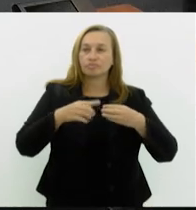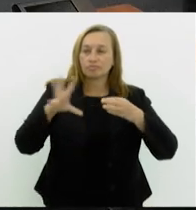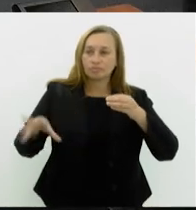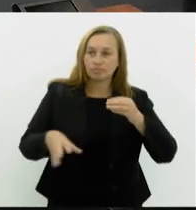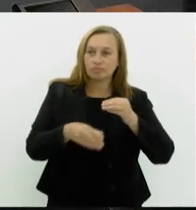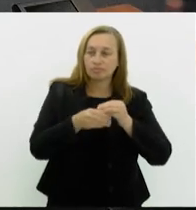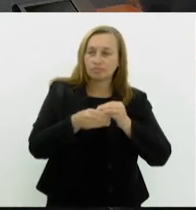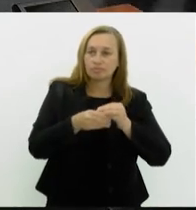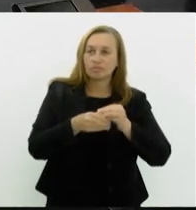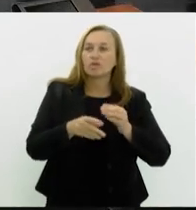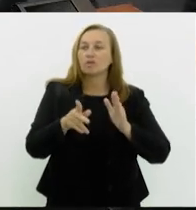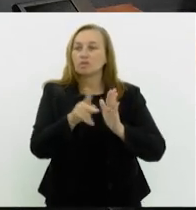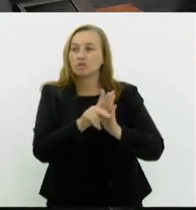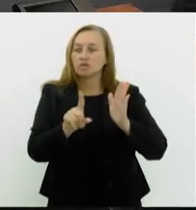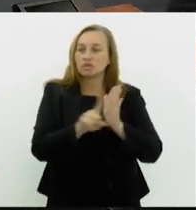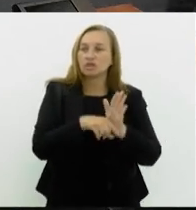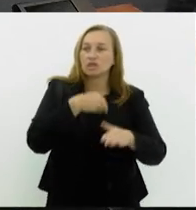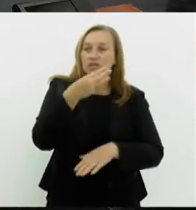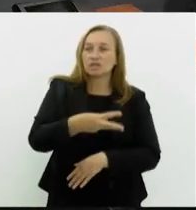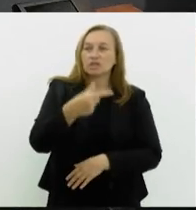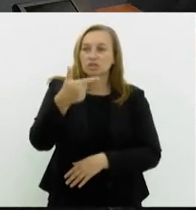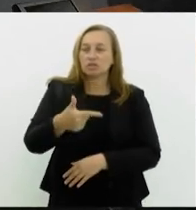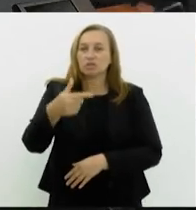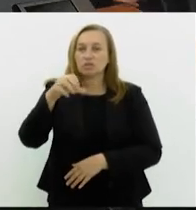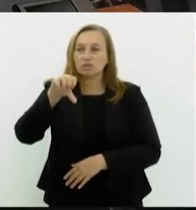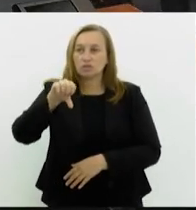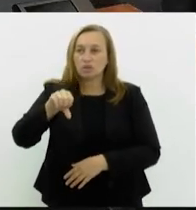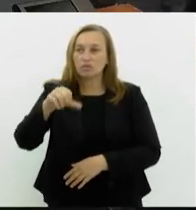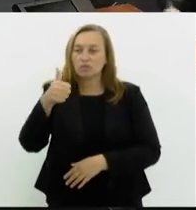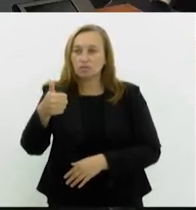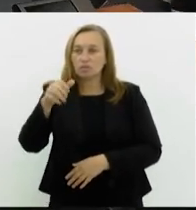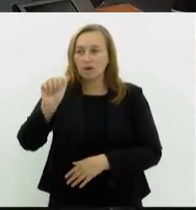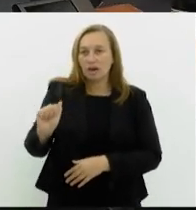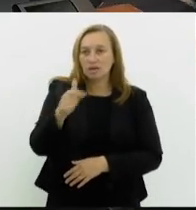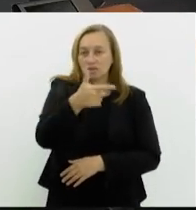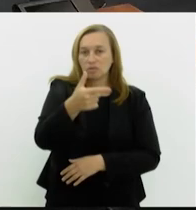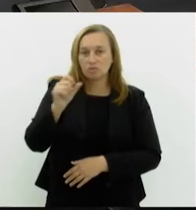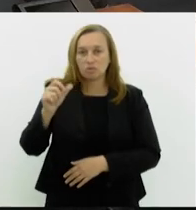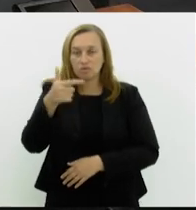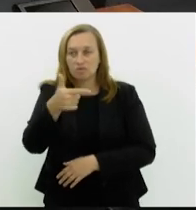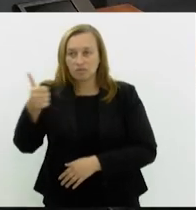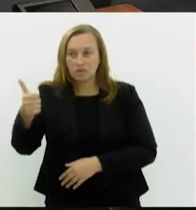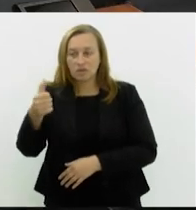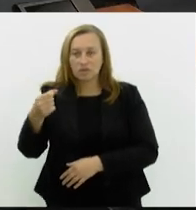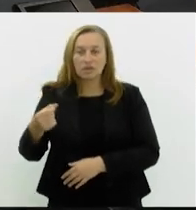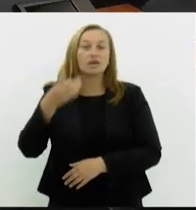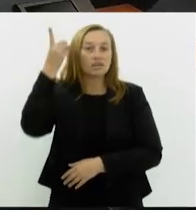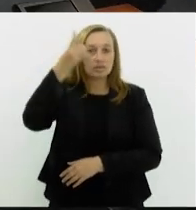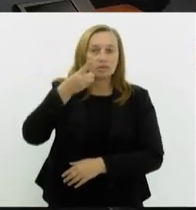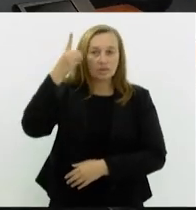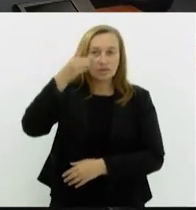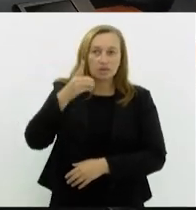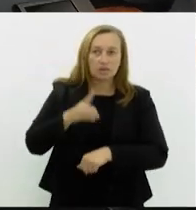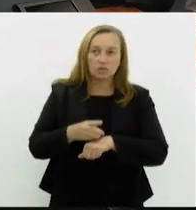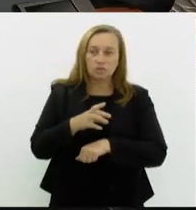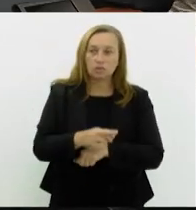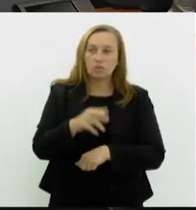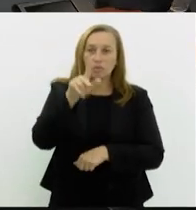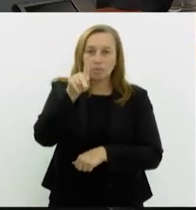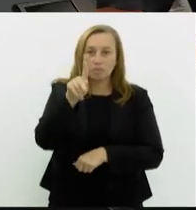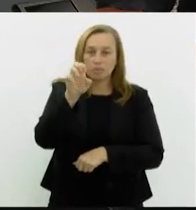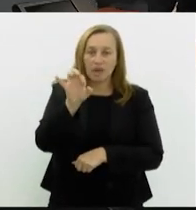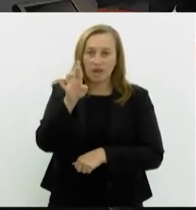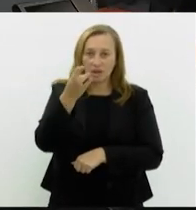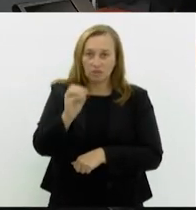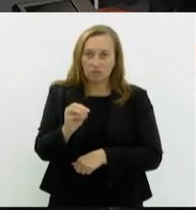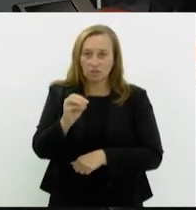emendada. Projeto de lei 3291-A, de 2020, de autoria do deputado Dr. Pedro Ricardo,